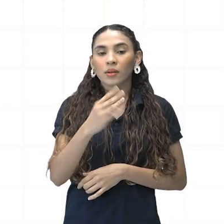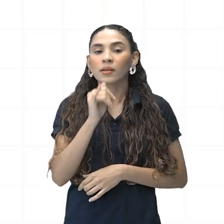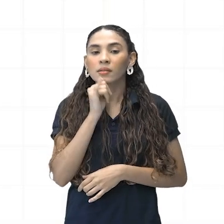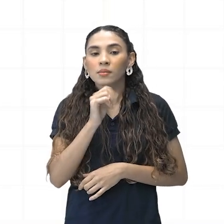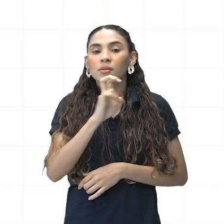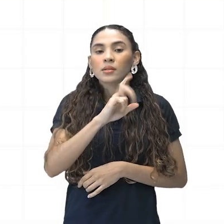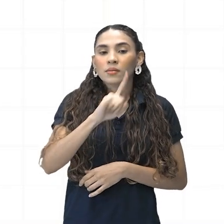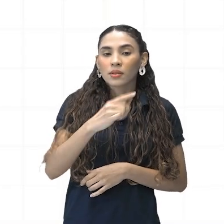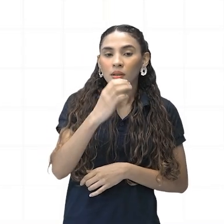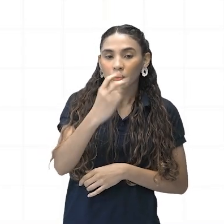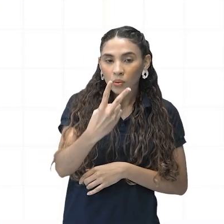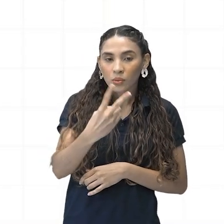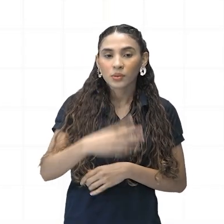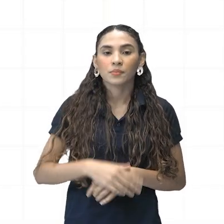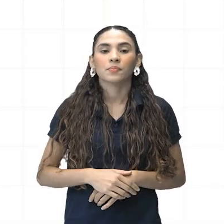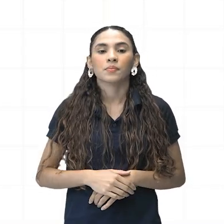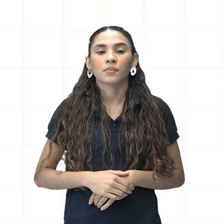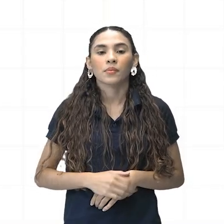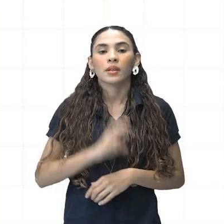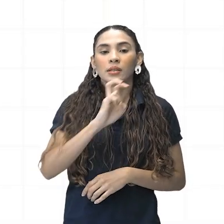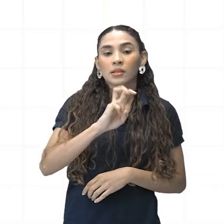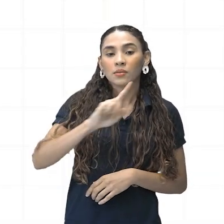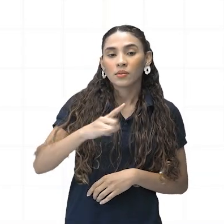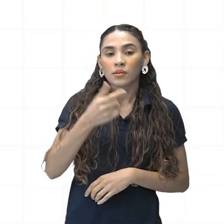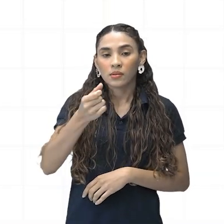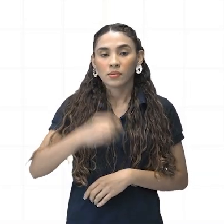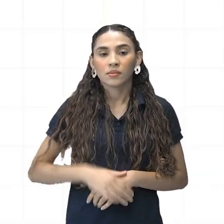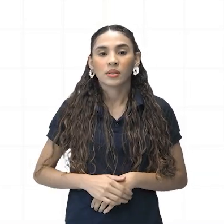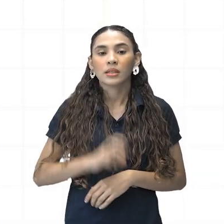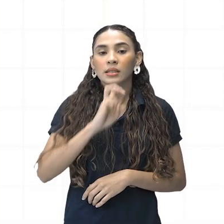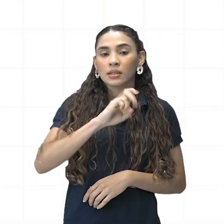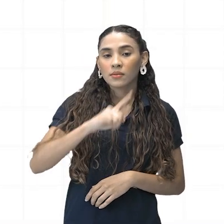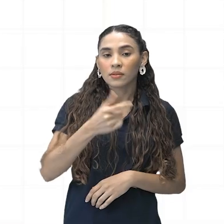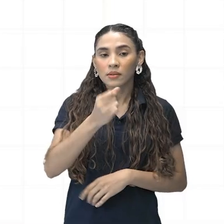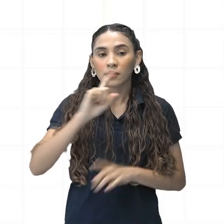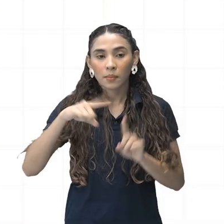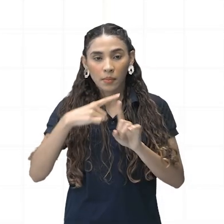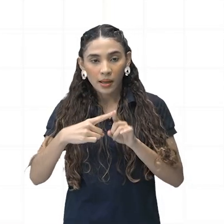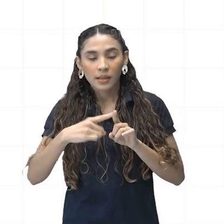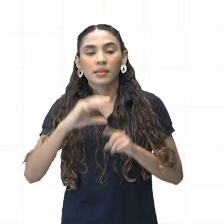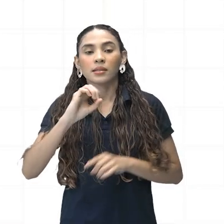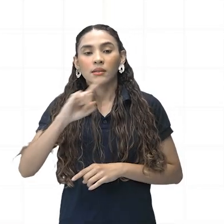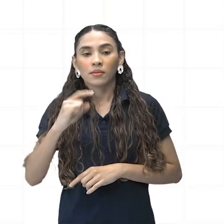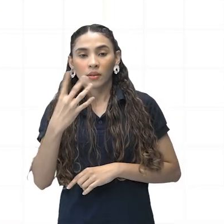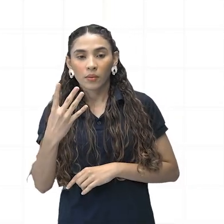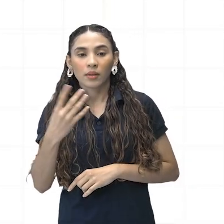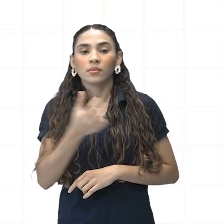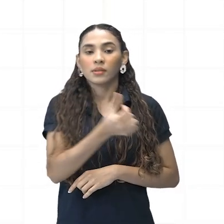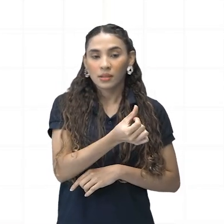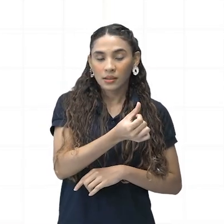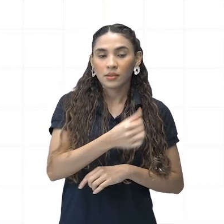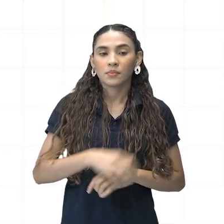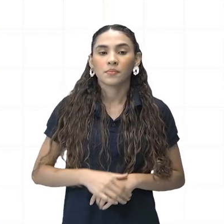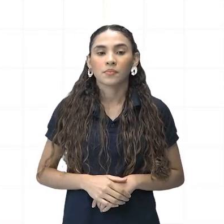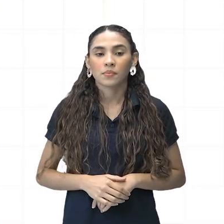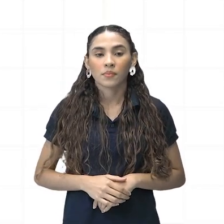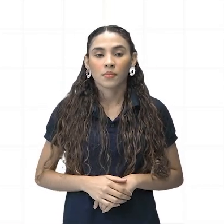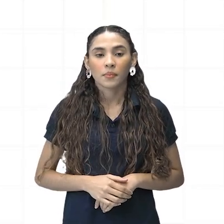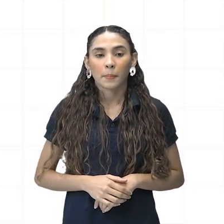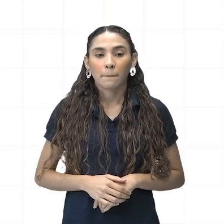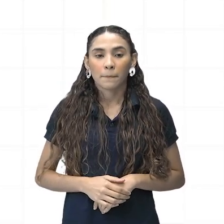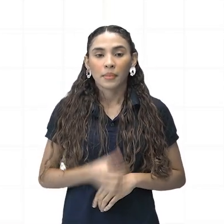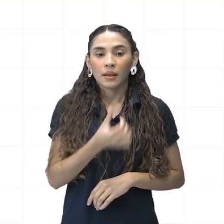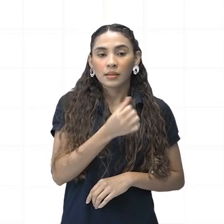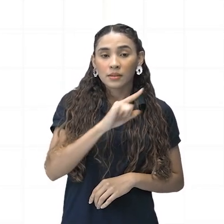5,2 mais 0,4, 5,6. 5,6 mais 0,4, 6. De 6